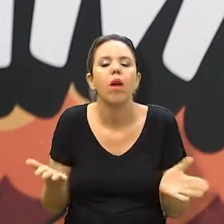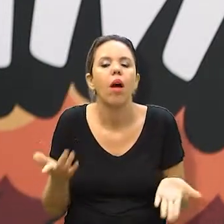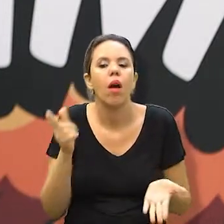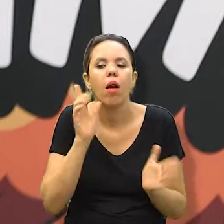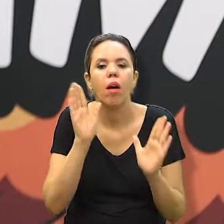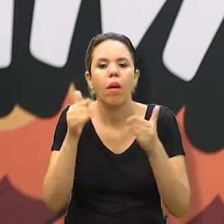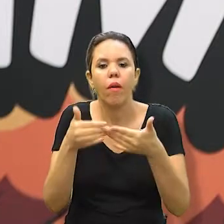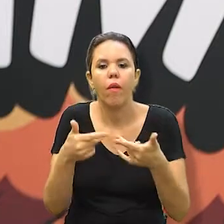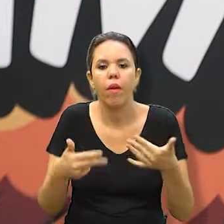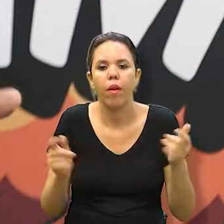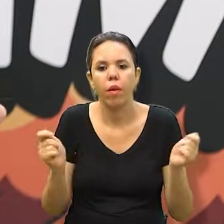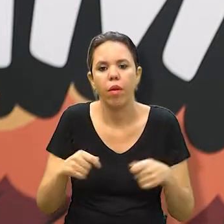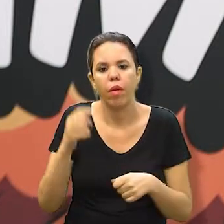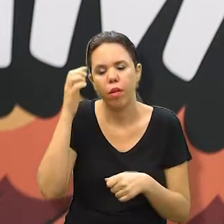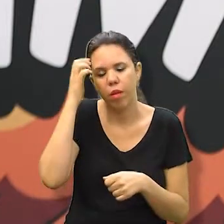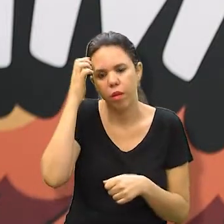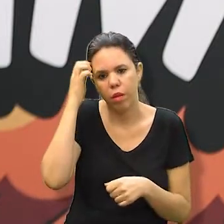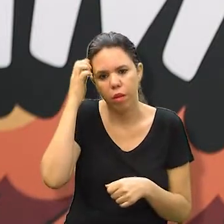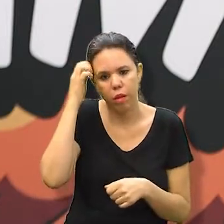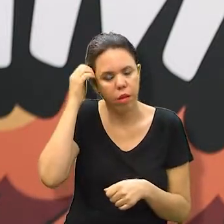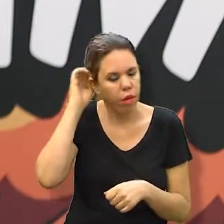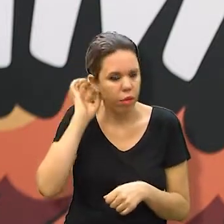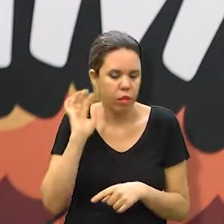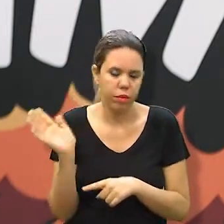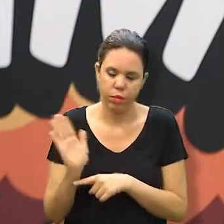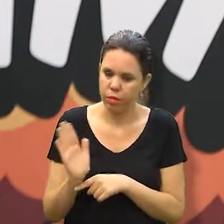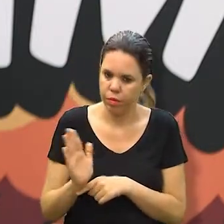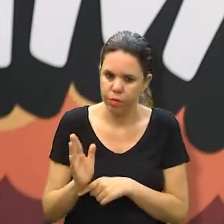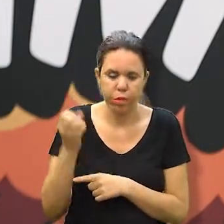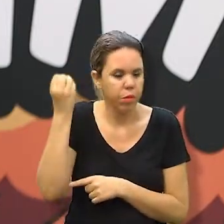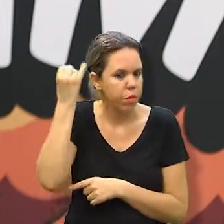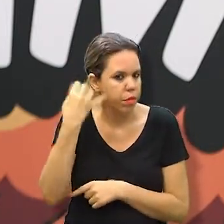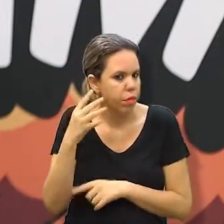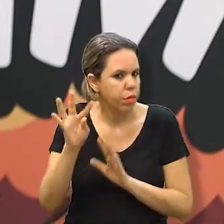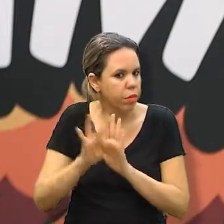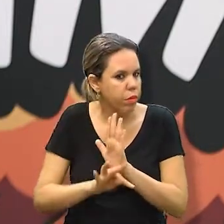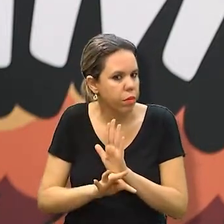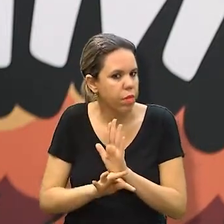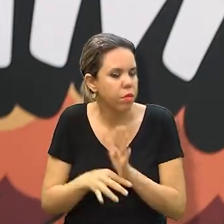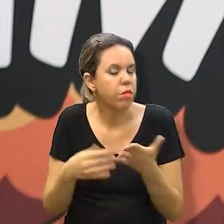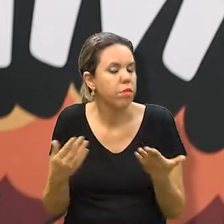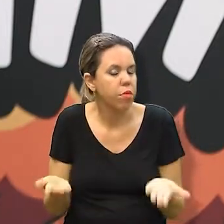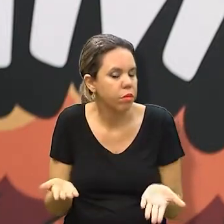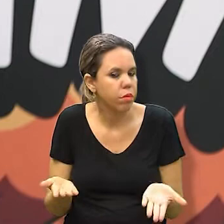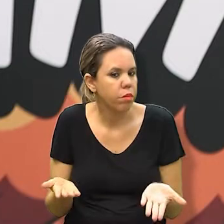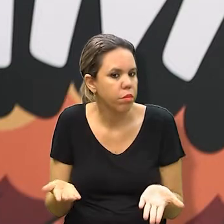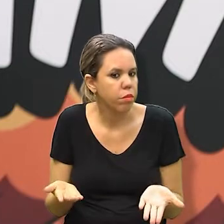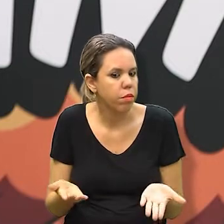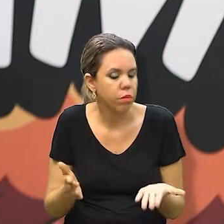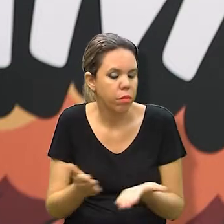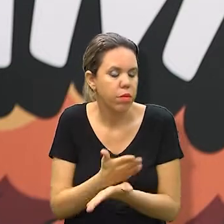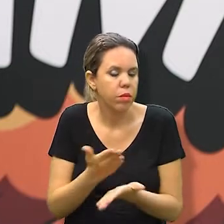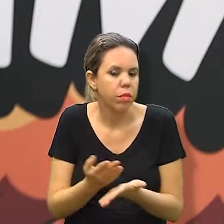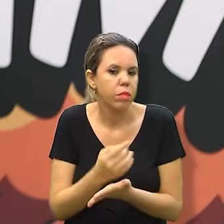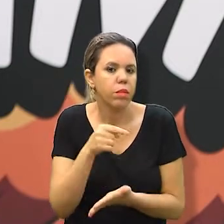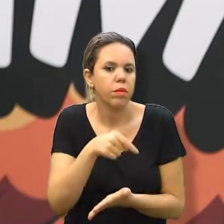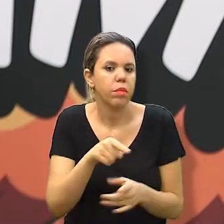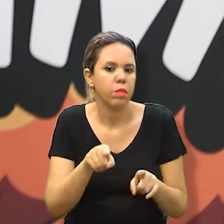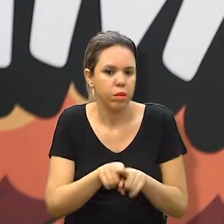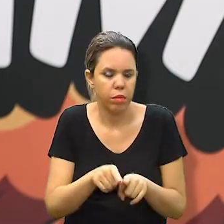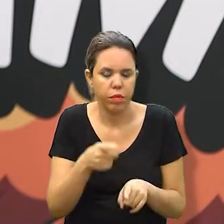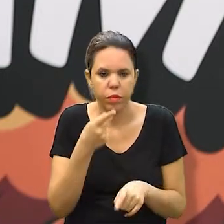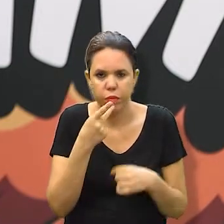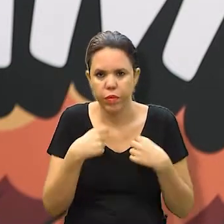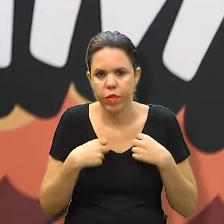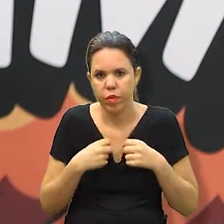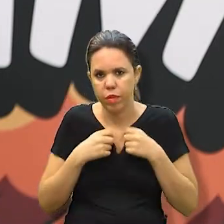ela concentra várias possibilidades, como vídeo, áudio, texto. E aí? E o livro, né? Porque também